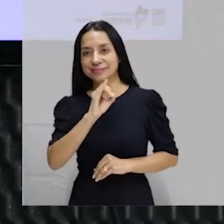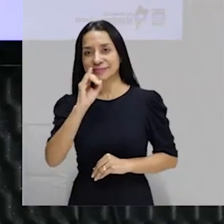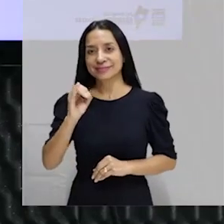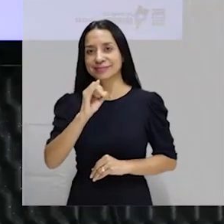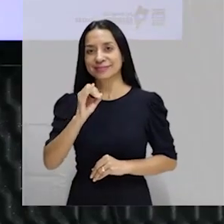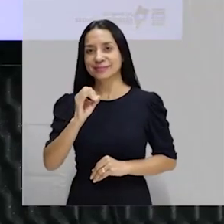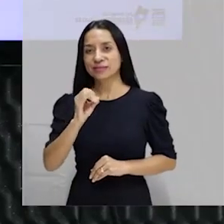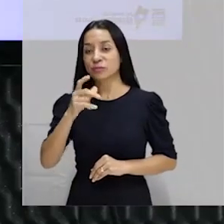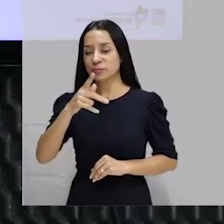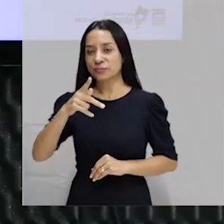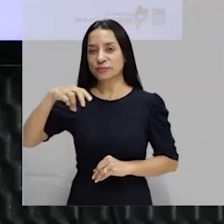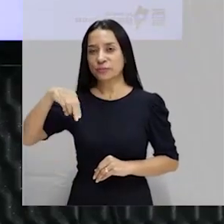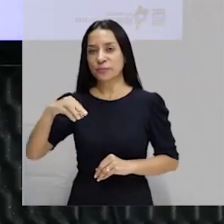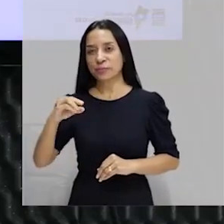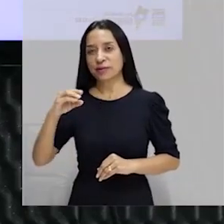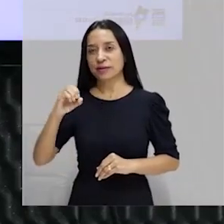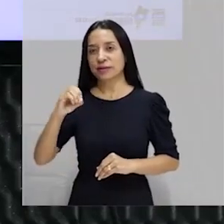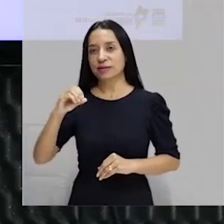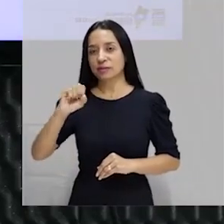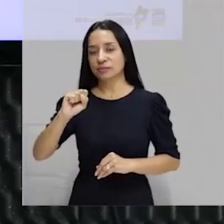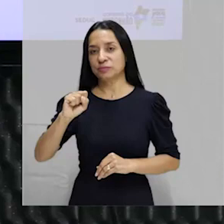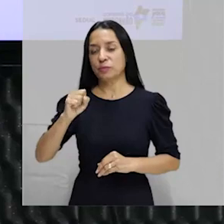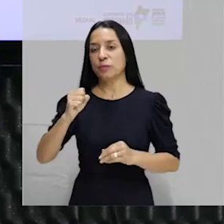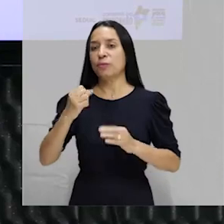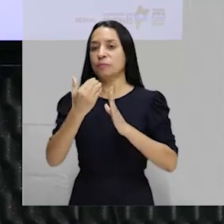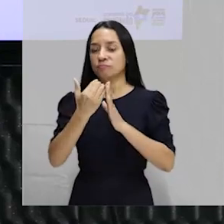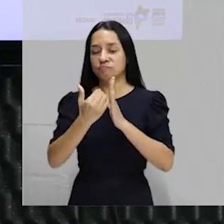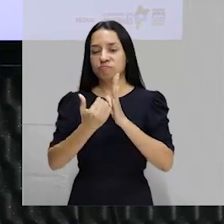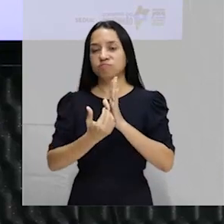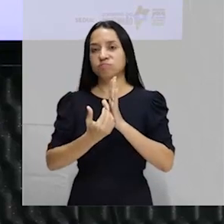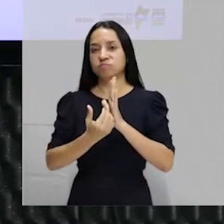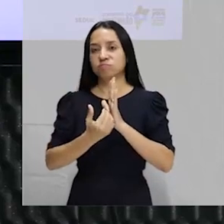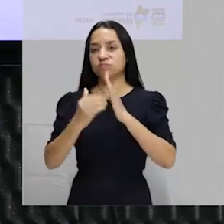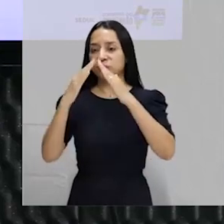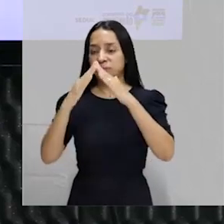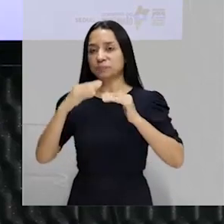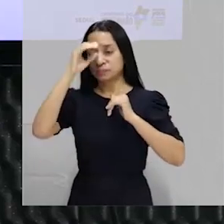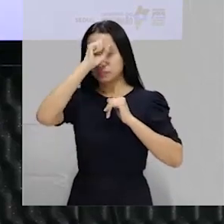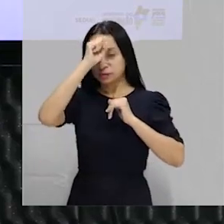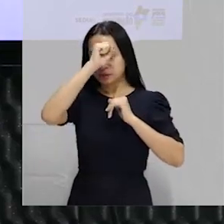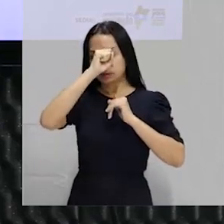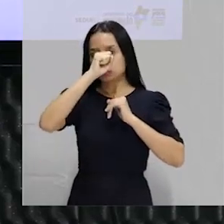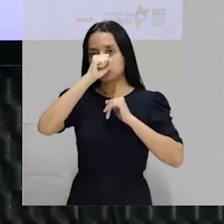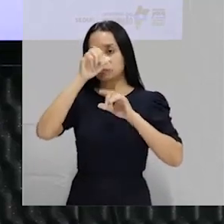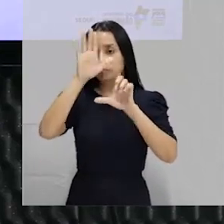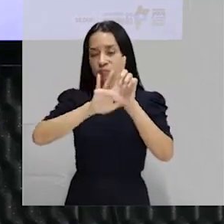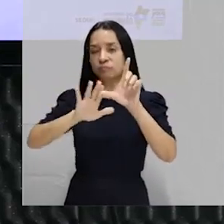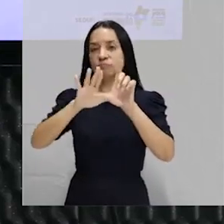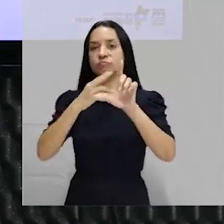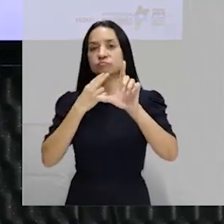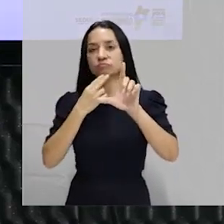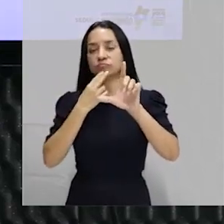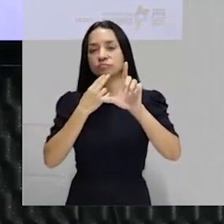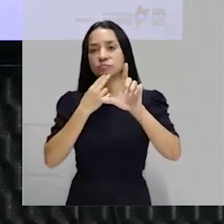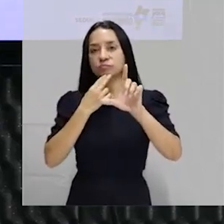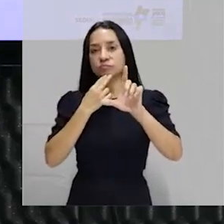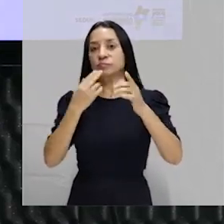salve galerinha! Professor Marcos Cunha na área para o nosso projeto Fique em Casa Aprendendo da plataforma Gonçalves